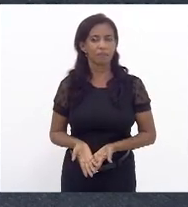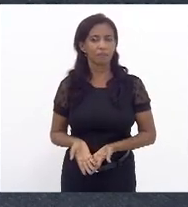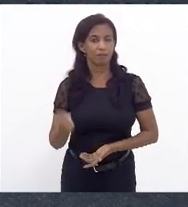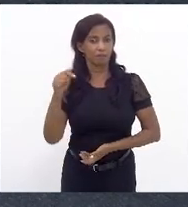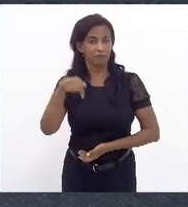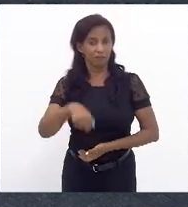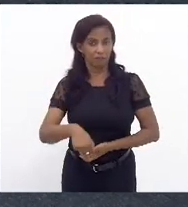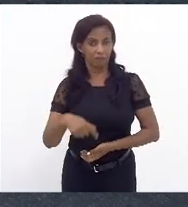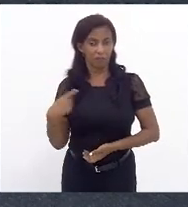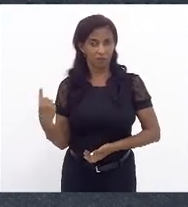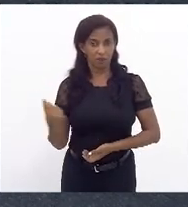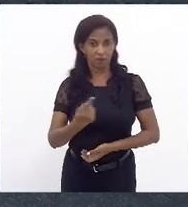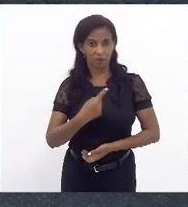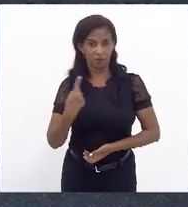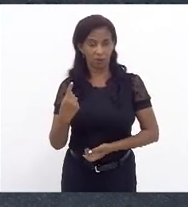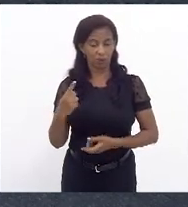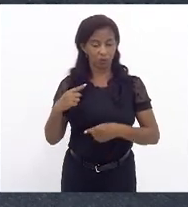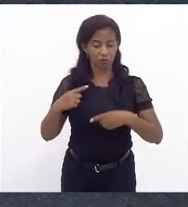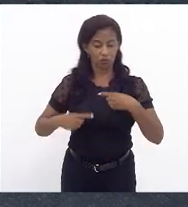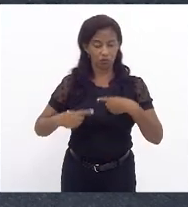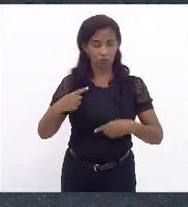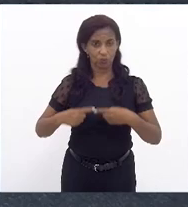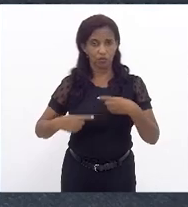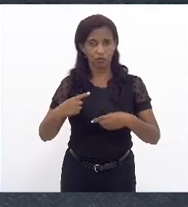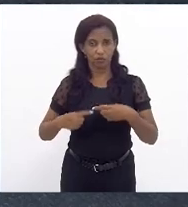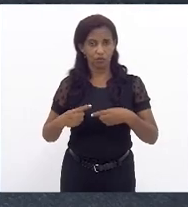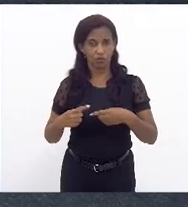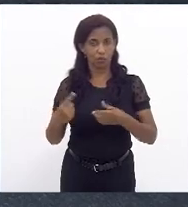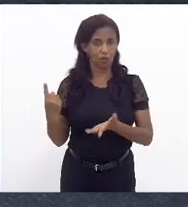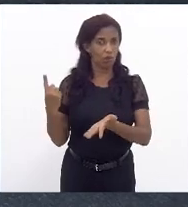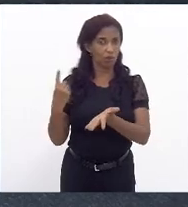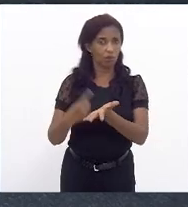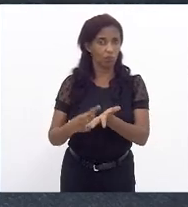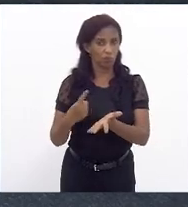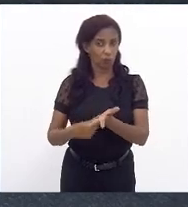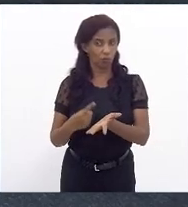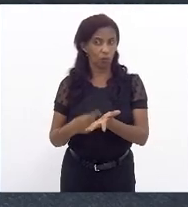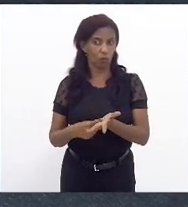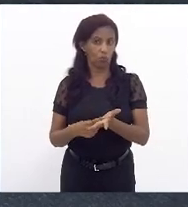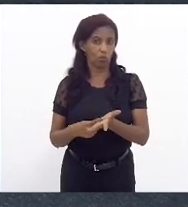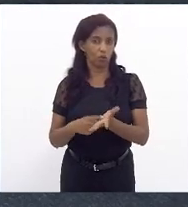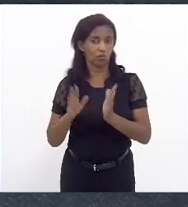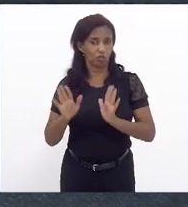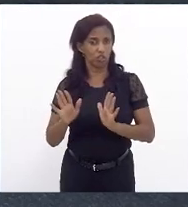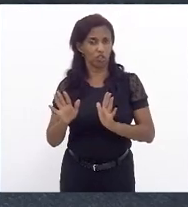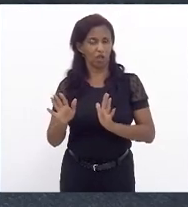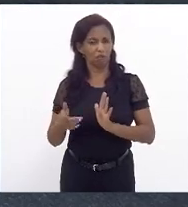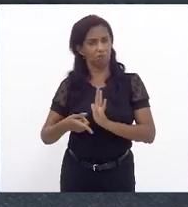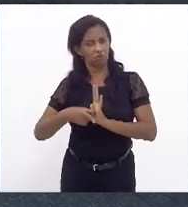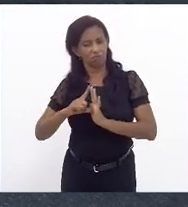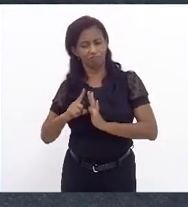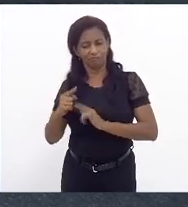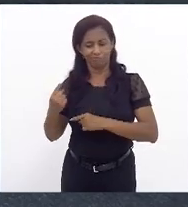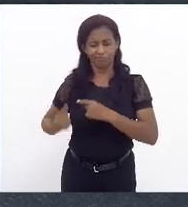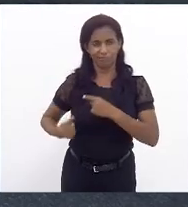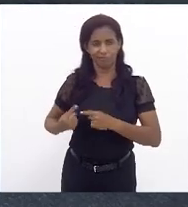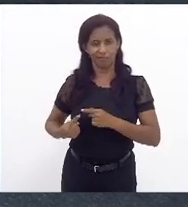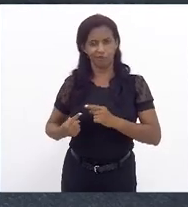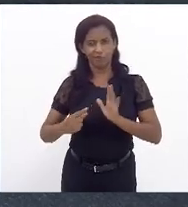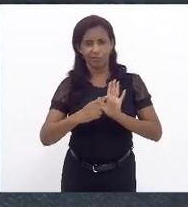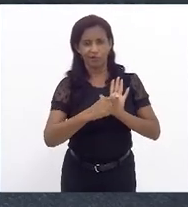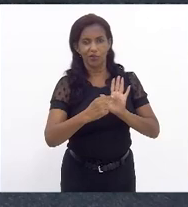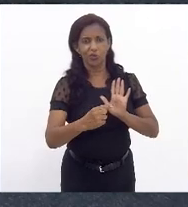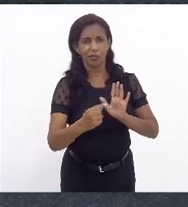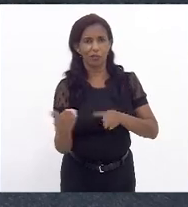Aqui nós estamos discutindo um acordo que deve ter sido feito político, né, para indicar o nome, para